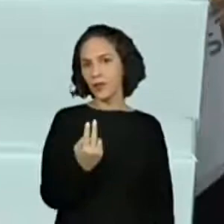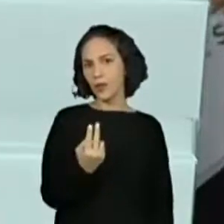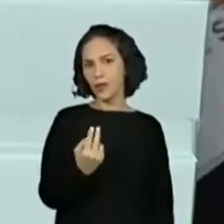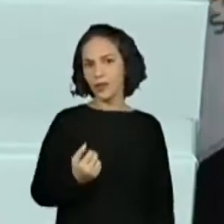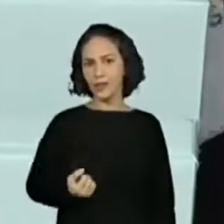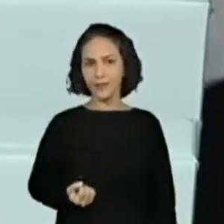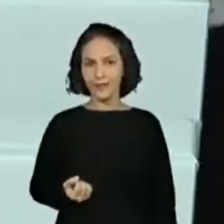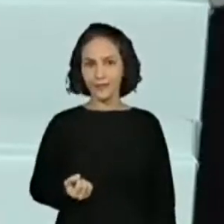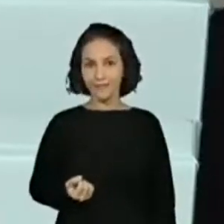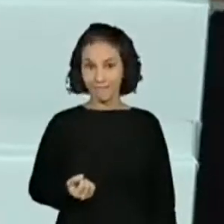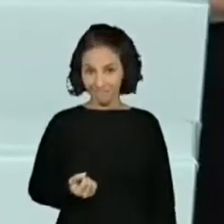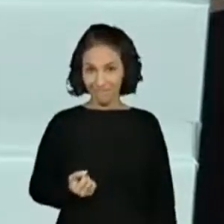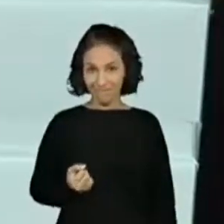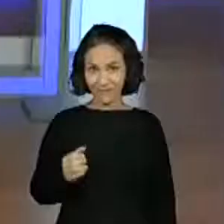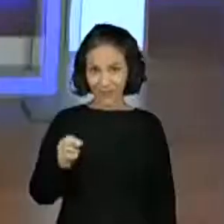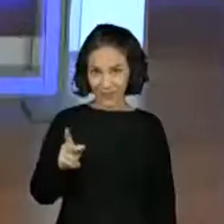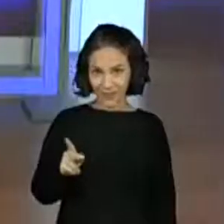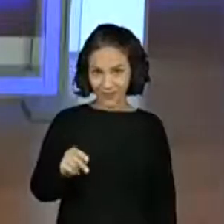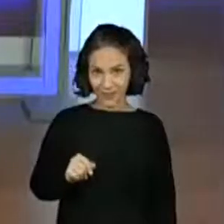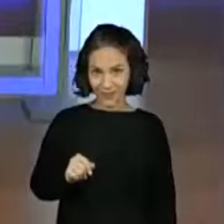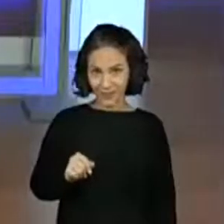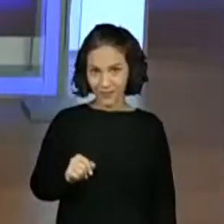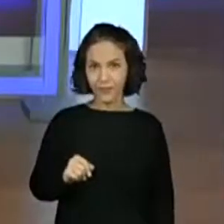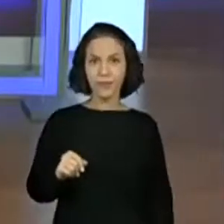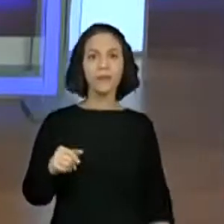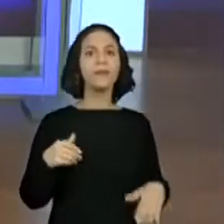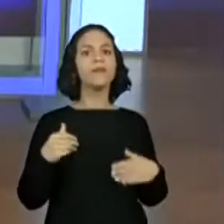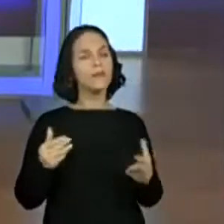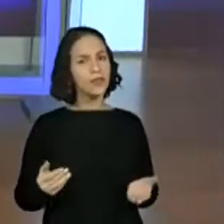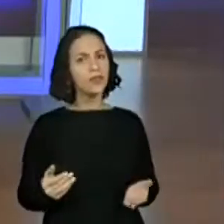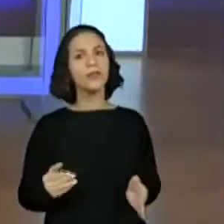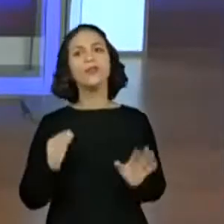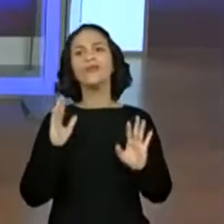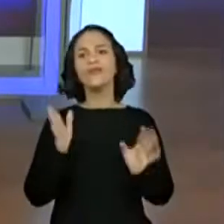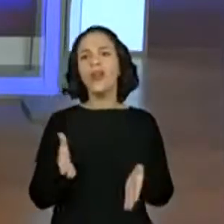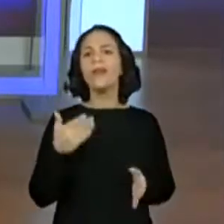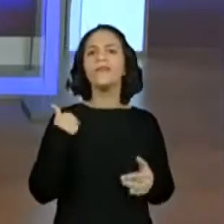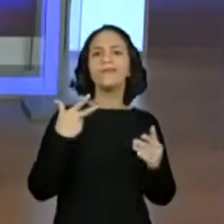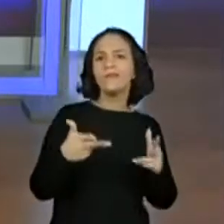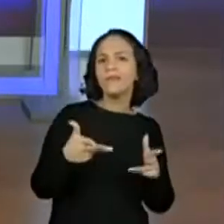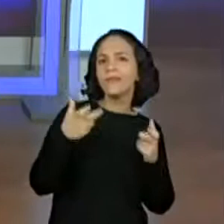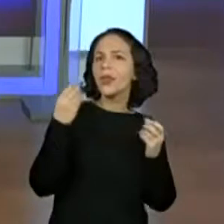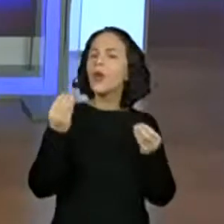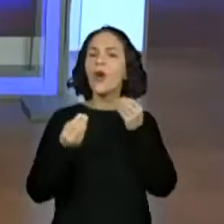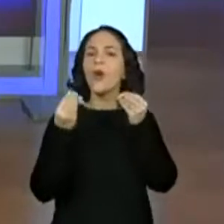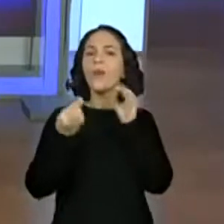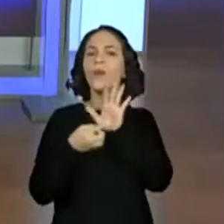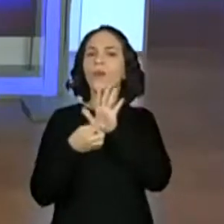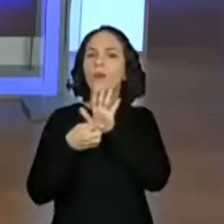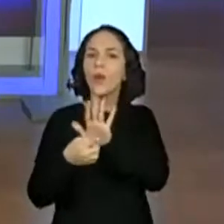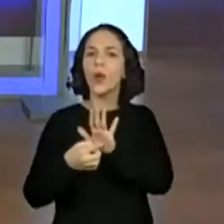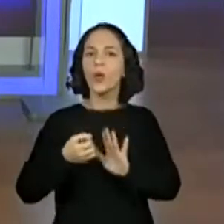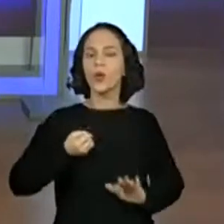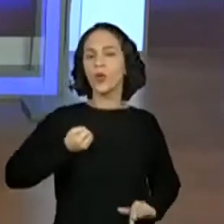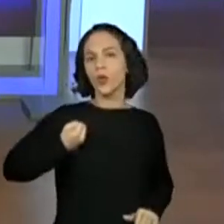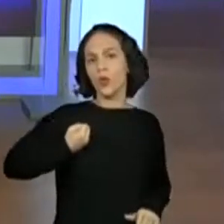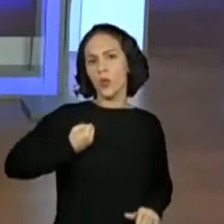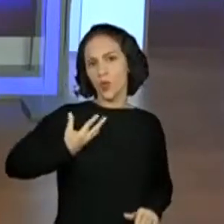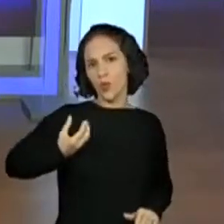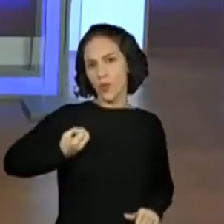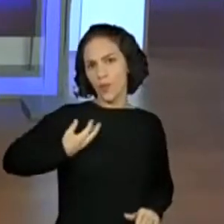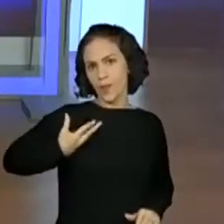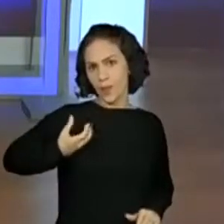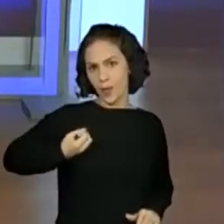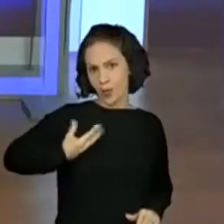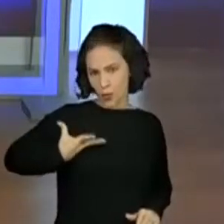52. Ok? Então, nós vimos já direitinho como representamos esses números em forma de algarismo, em